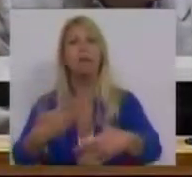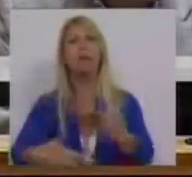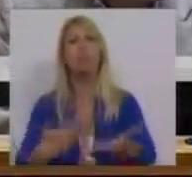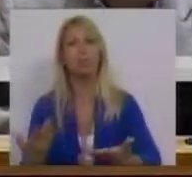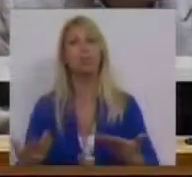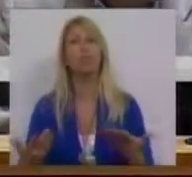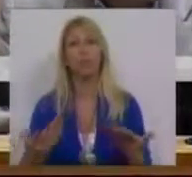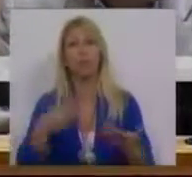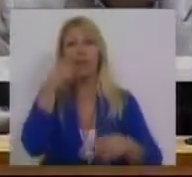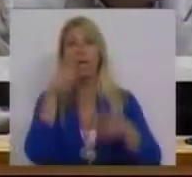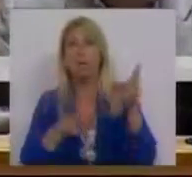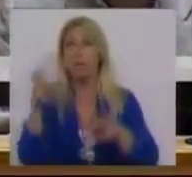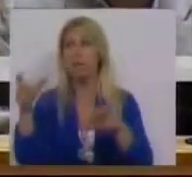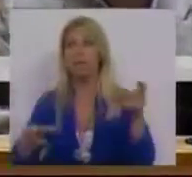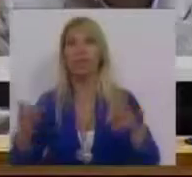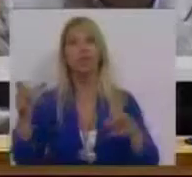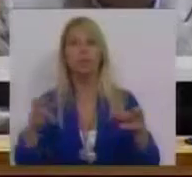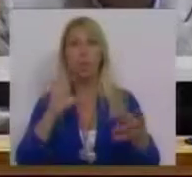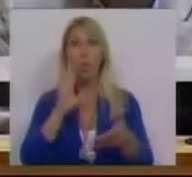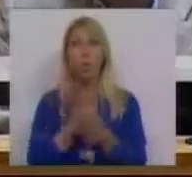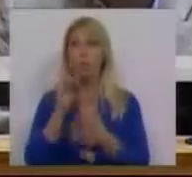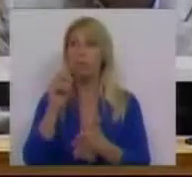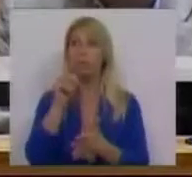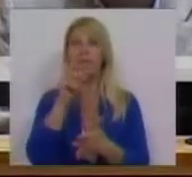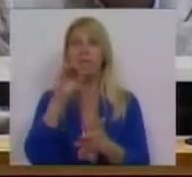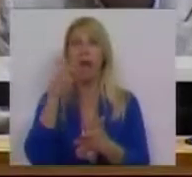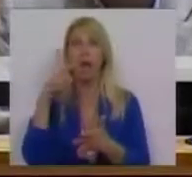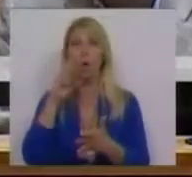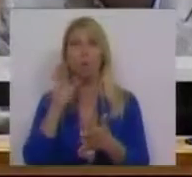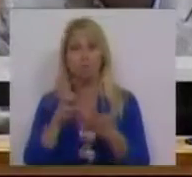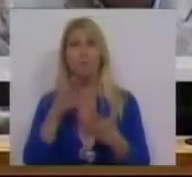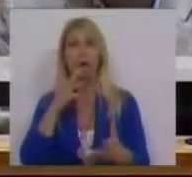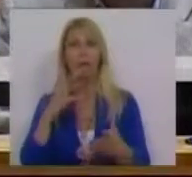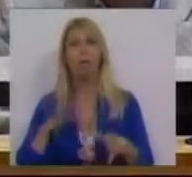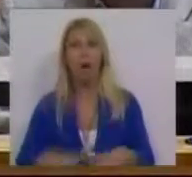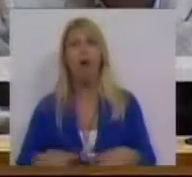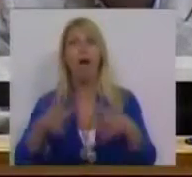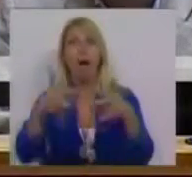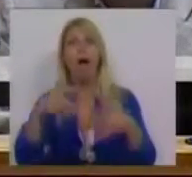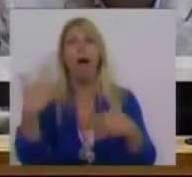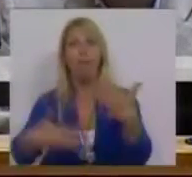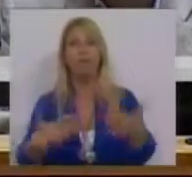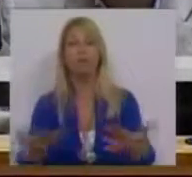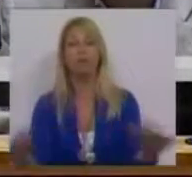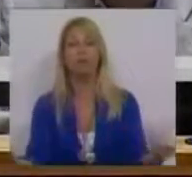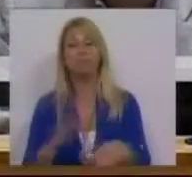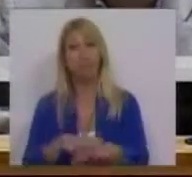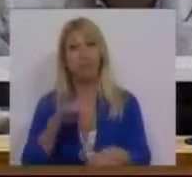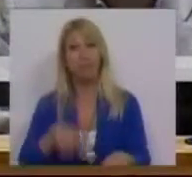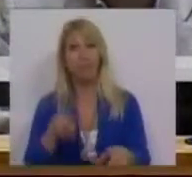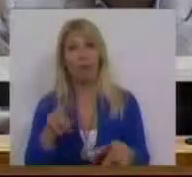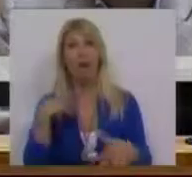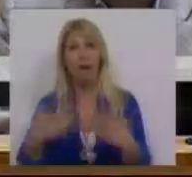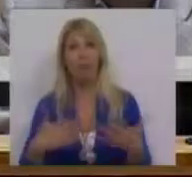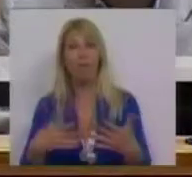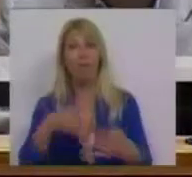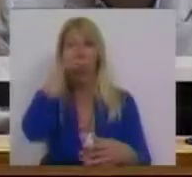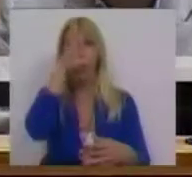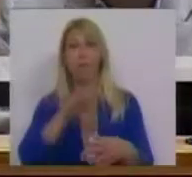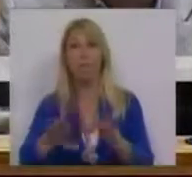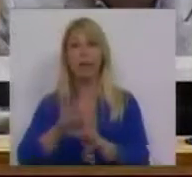de civilização do último século, e é exatamente sobre esse avanço que o governo da direita